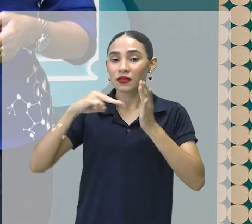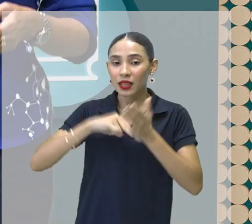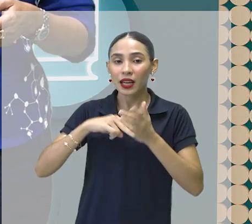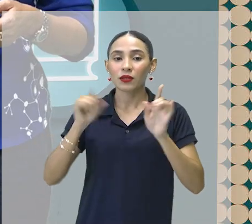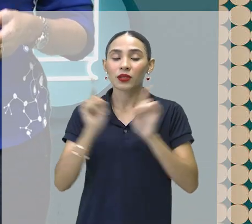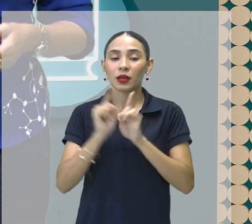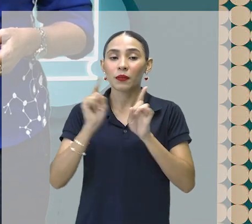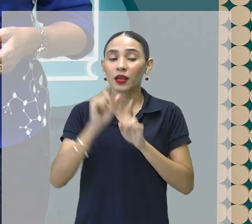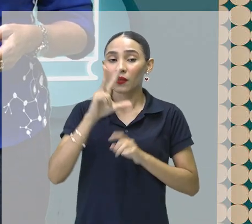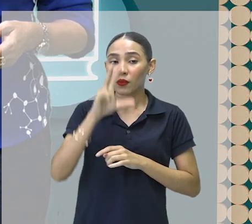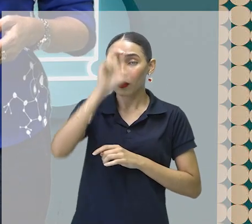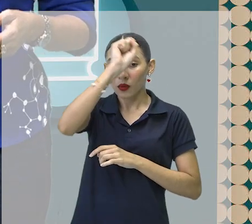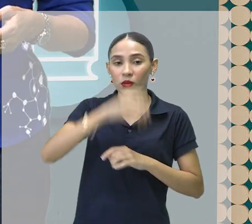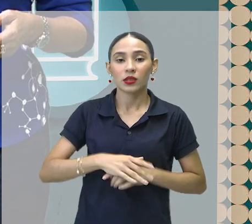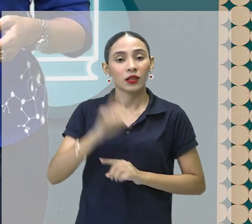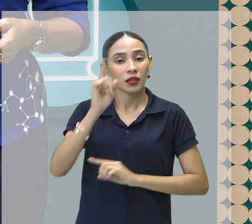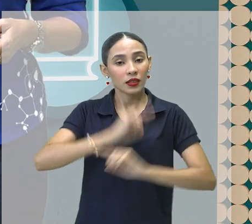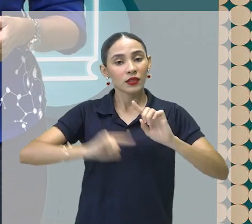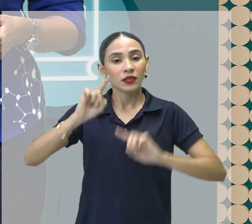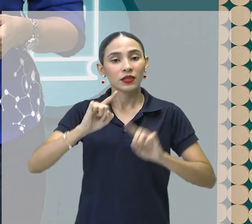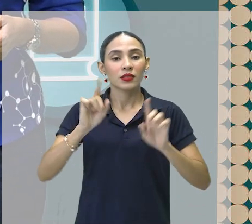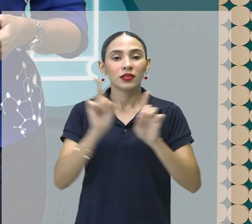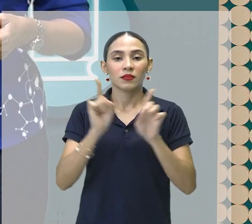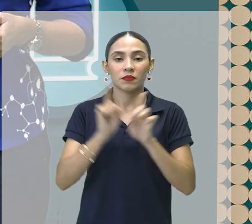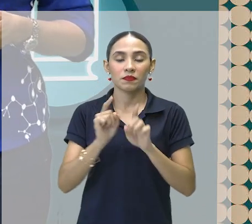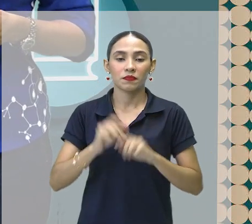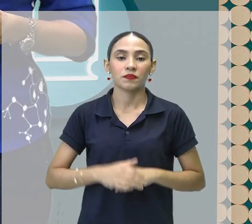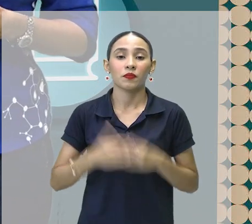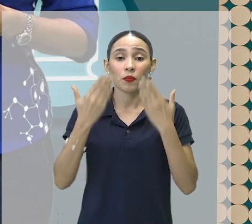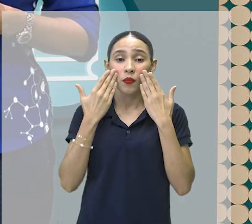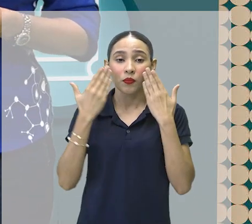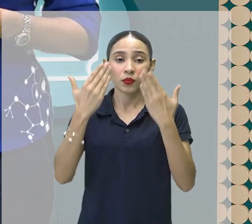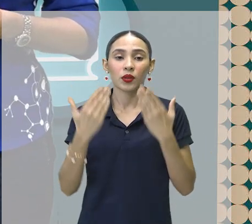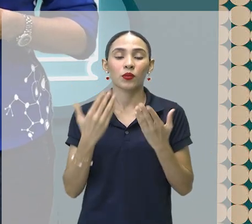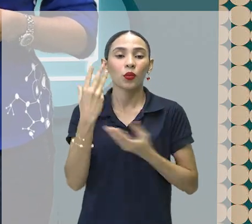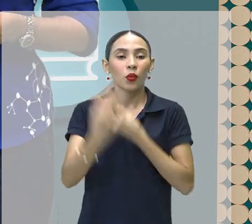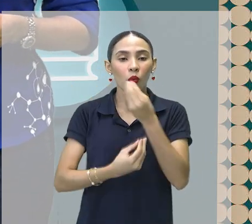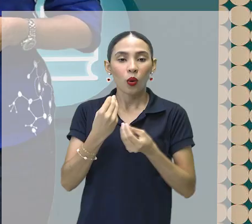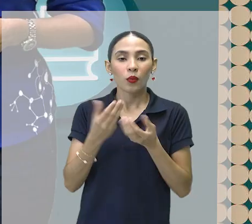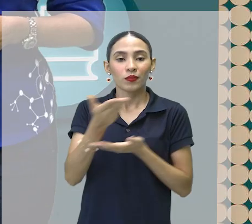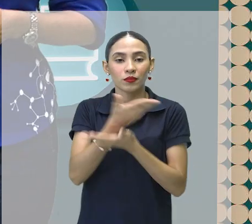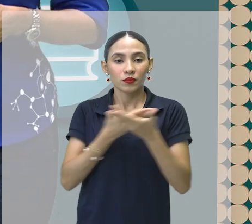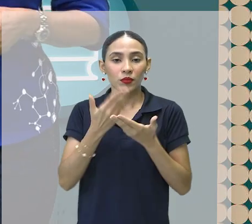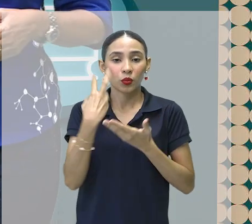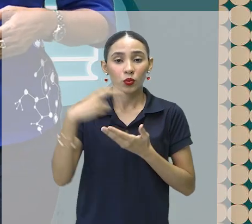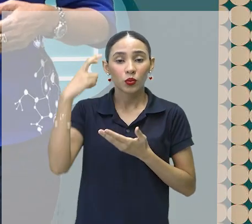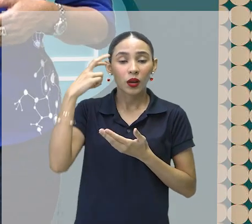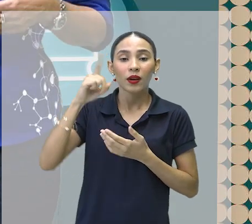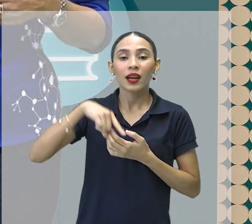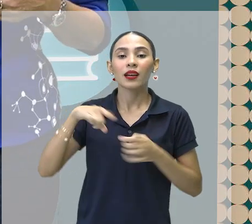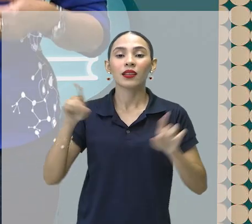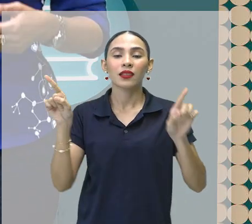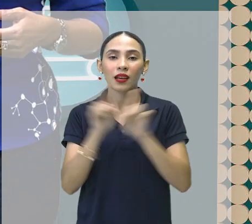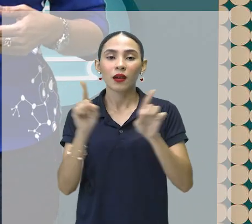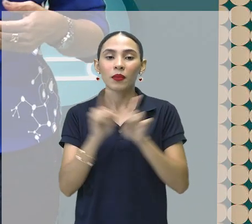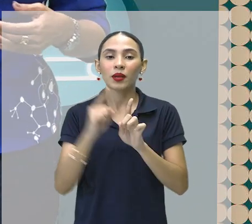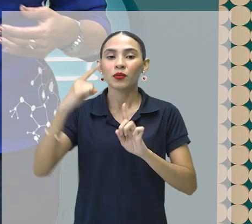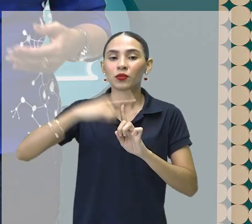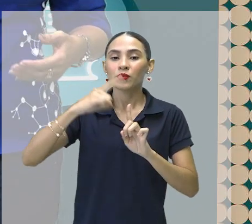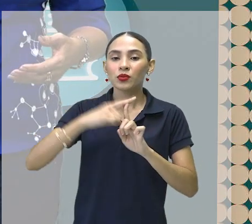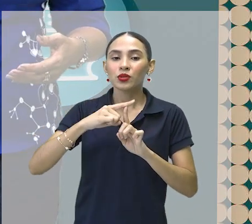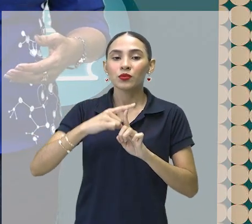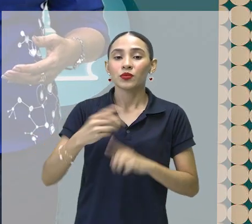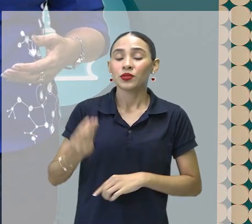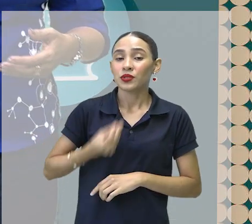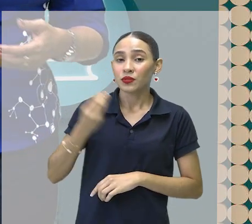significados, resistências e recriações, demonstrando como um diálogo cultural é também uma forma